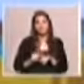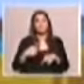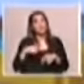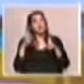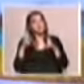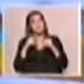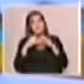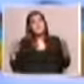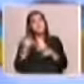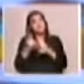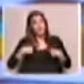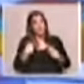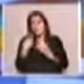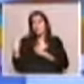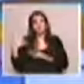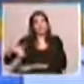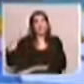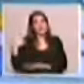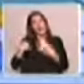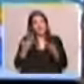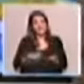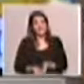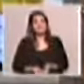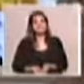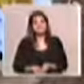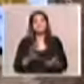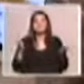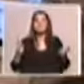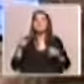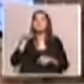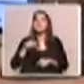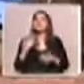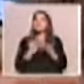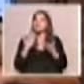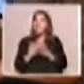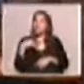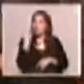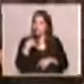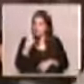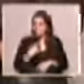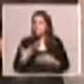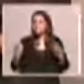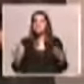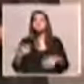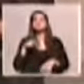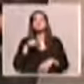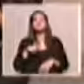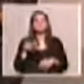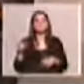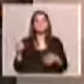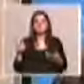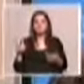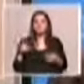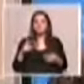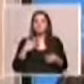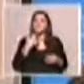Também eu também. E depois, há uma escola em Oeiras que tem paredes um